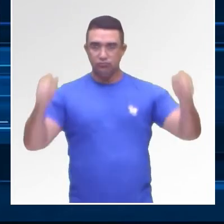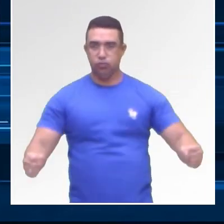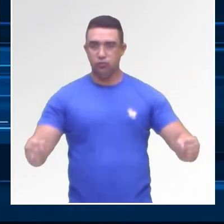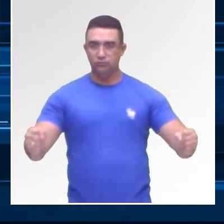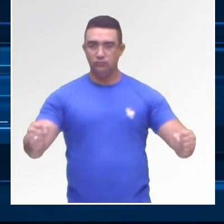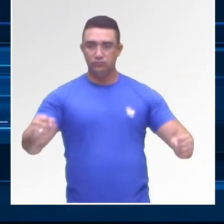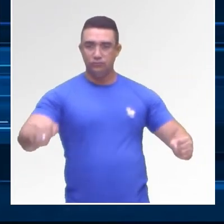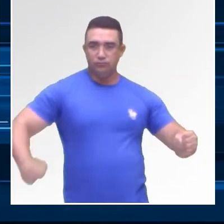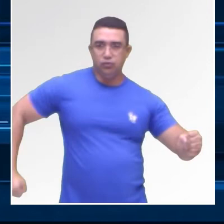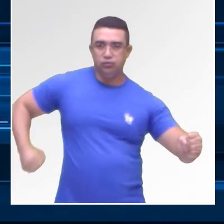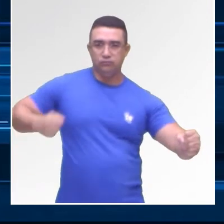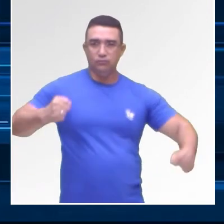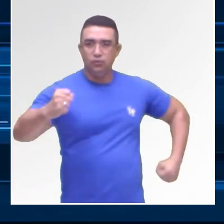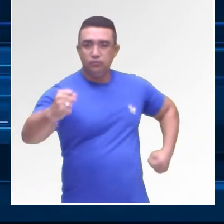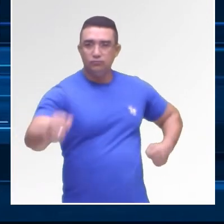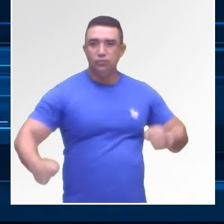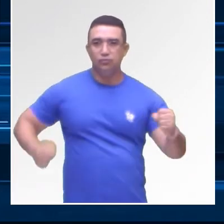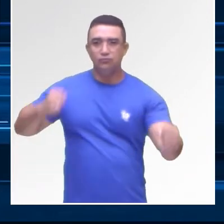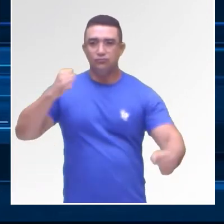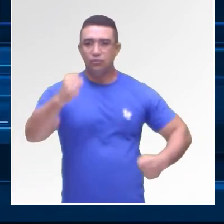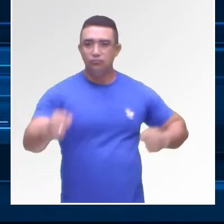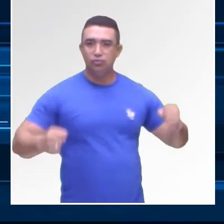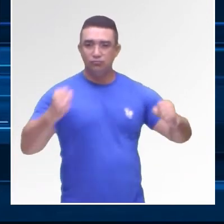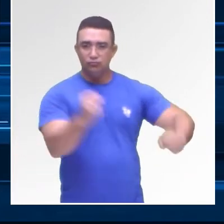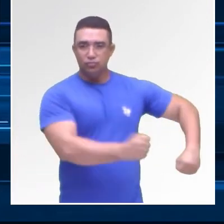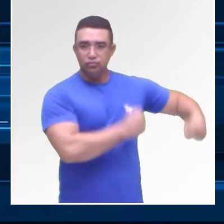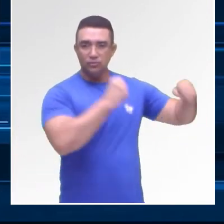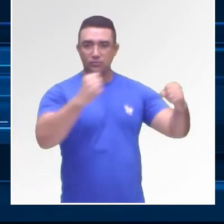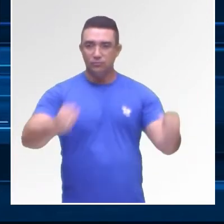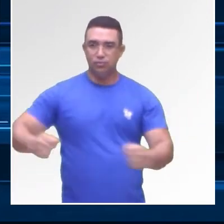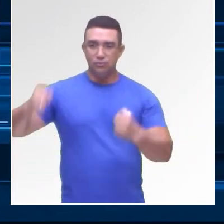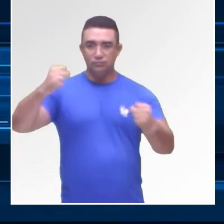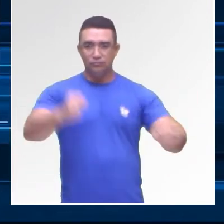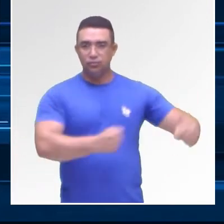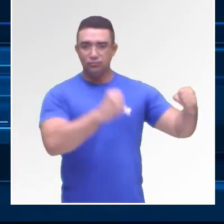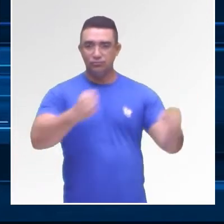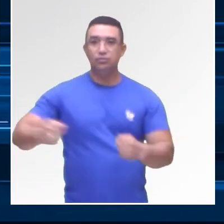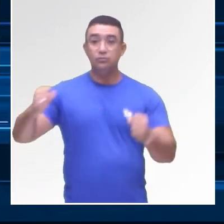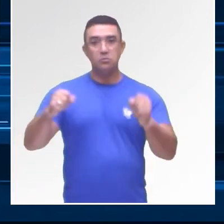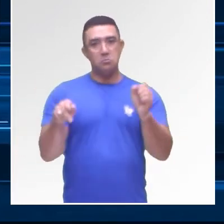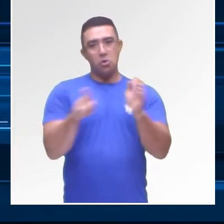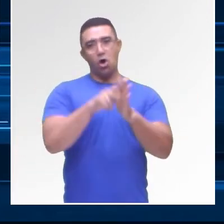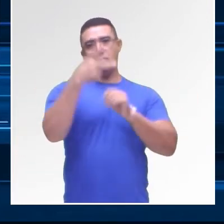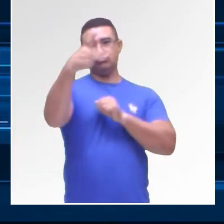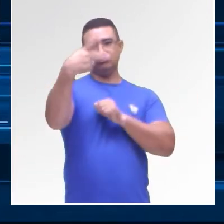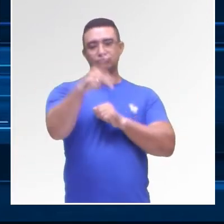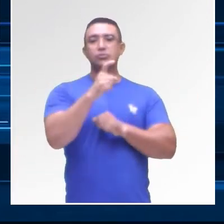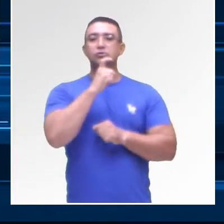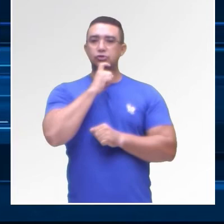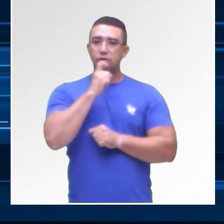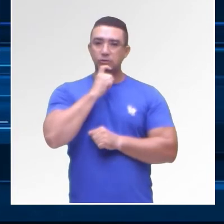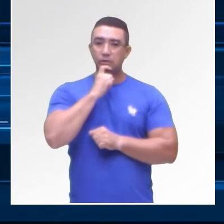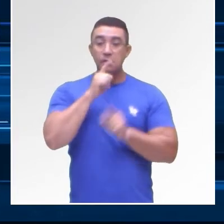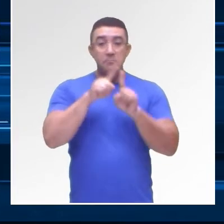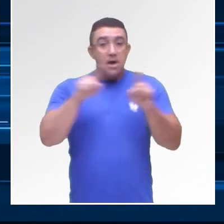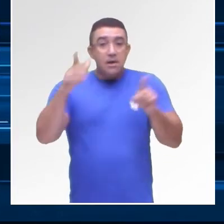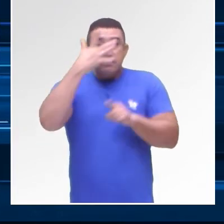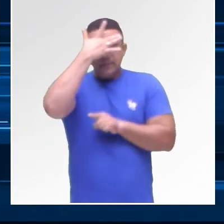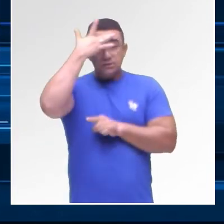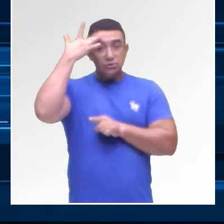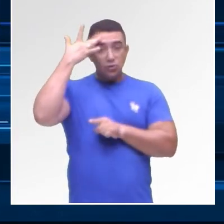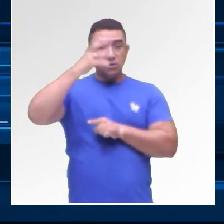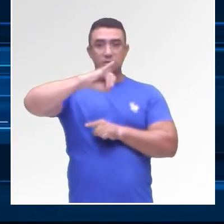forma de práticas no gelo, no ambiente que eles vivem lá. Mas aí alguém, aquele tal